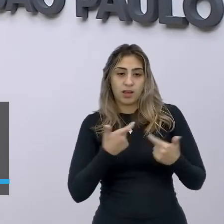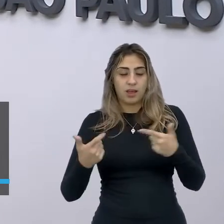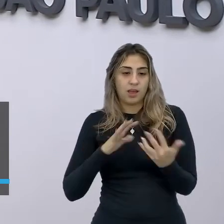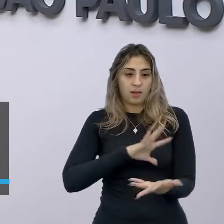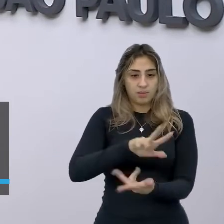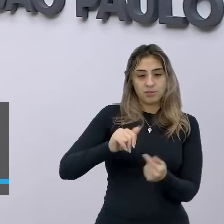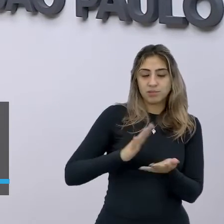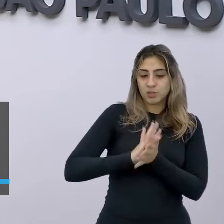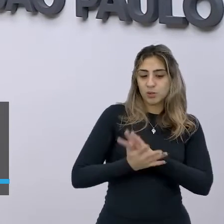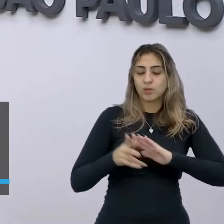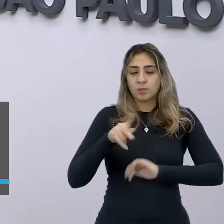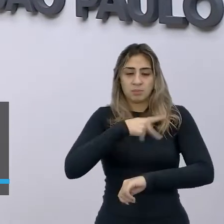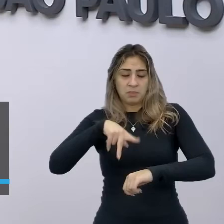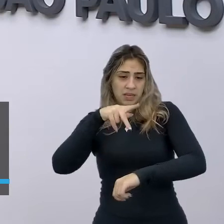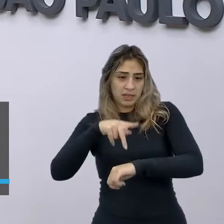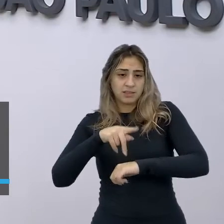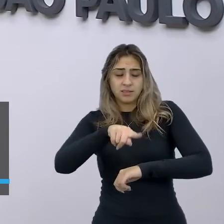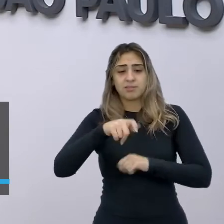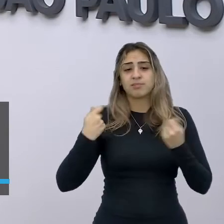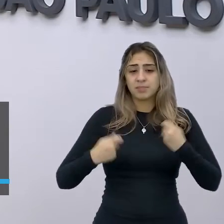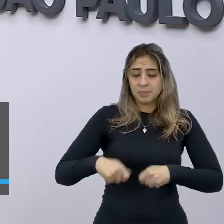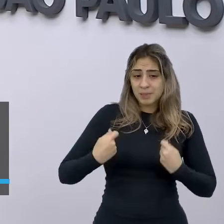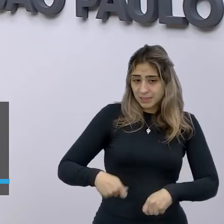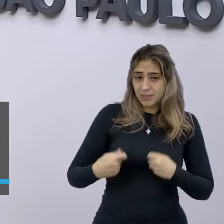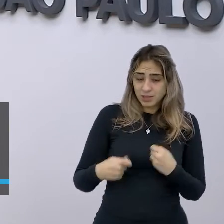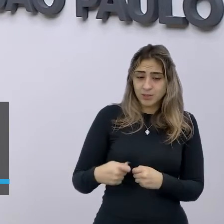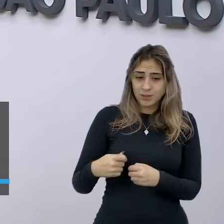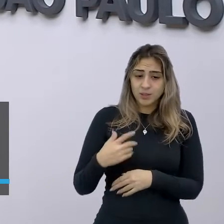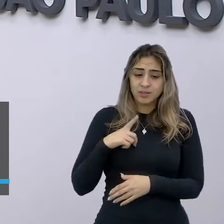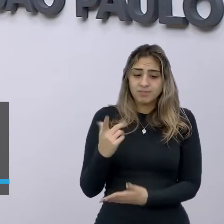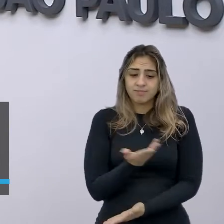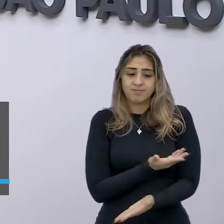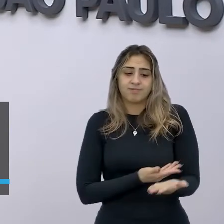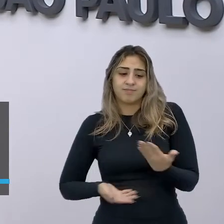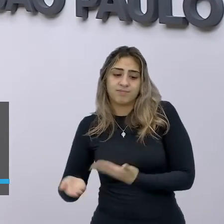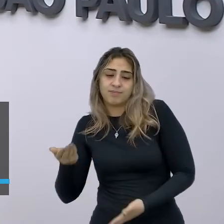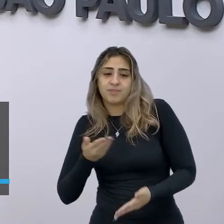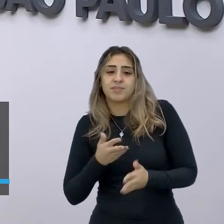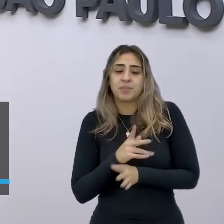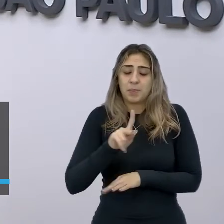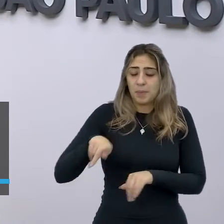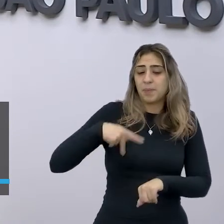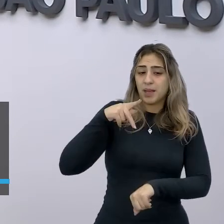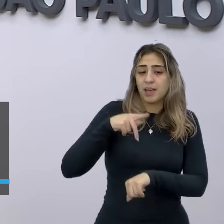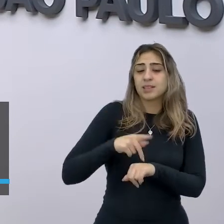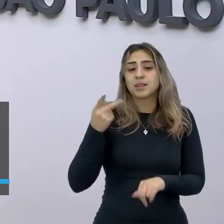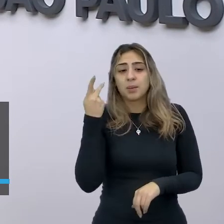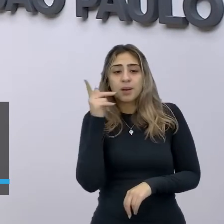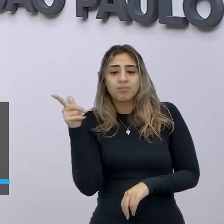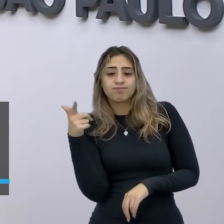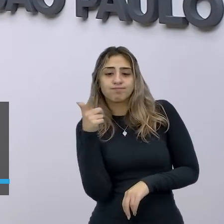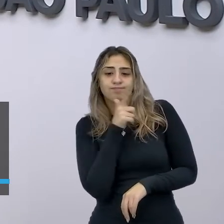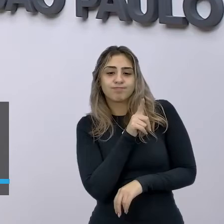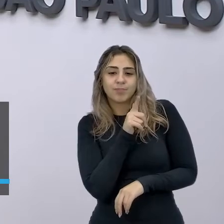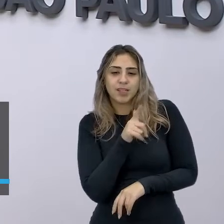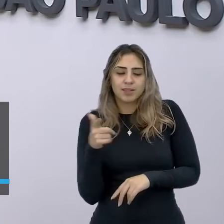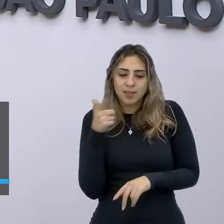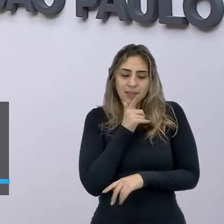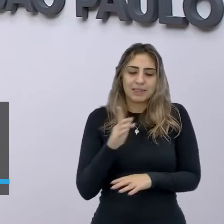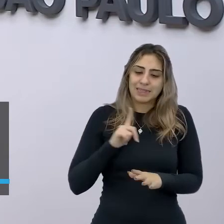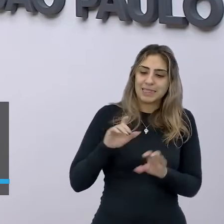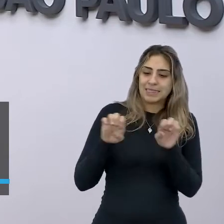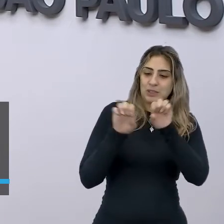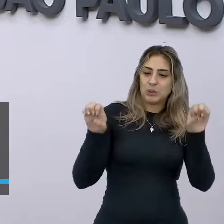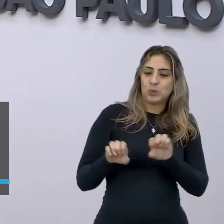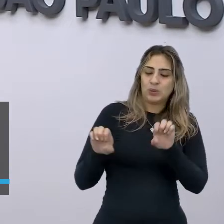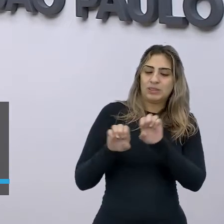destruiu todos esses países, e o Estado ele precisou intervir nesses países para justamente reerguer, reestruturar